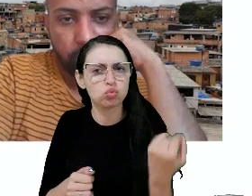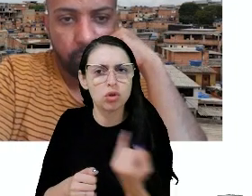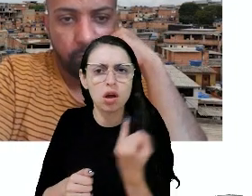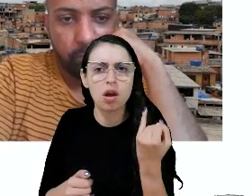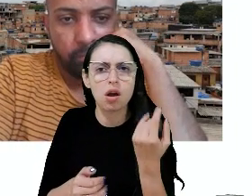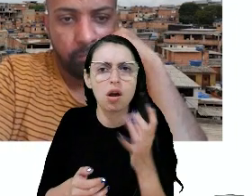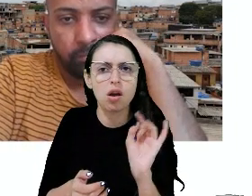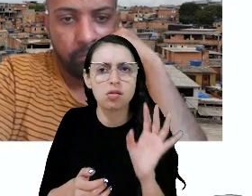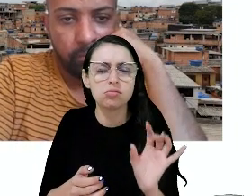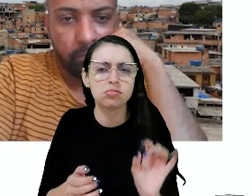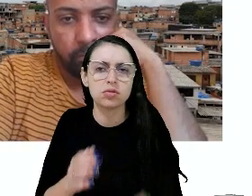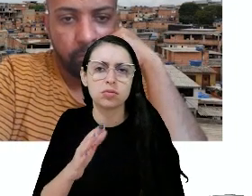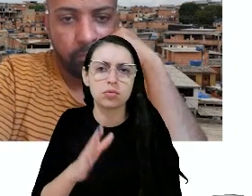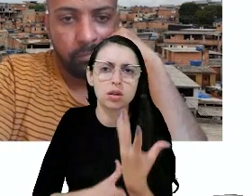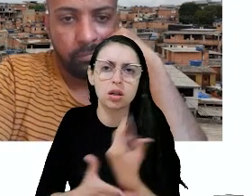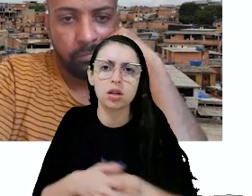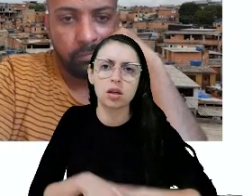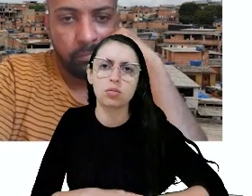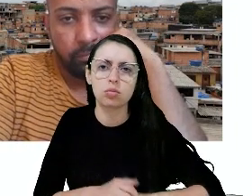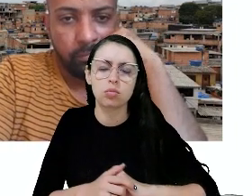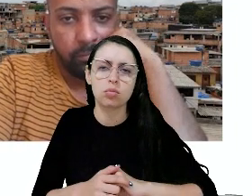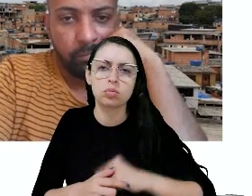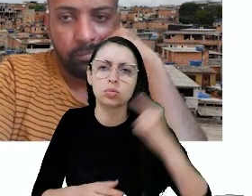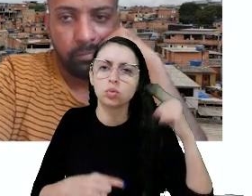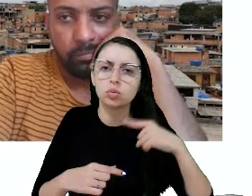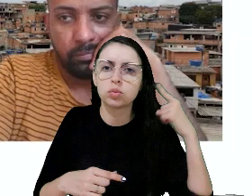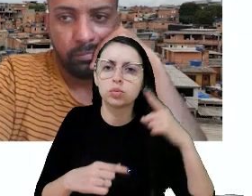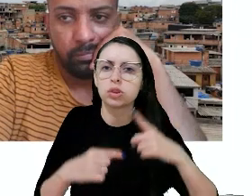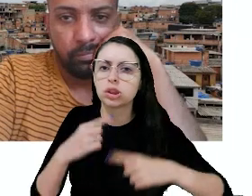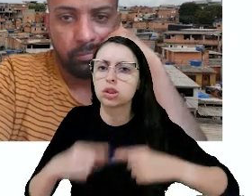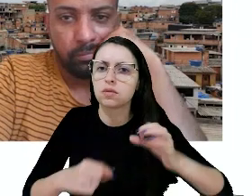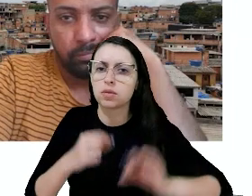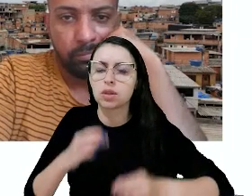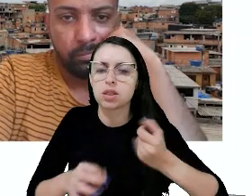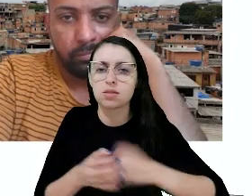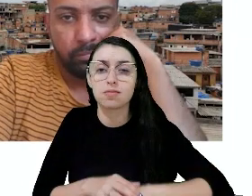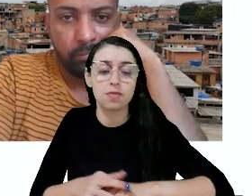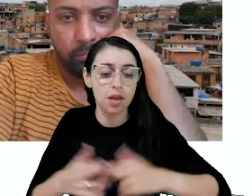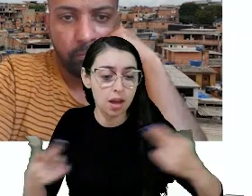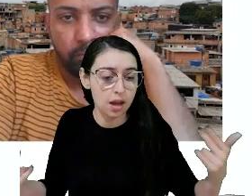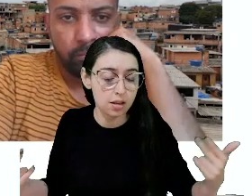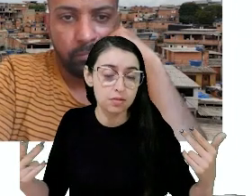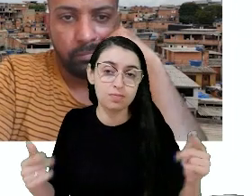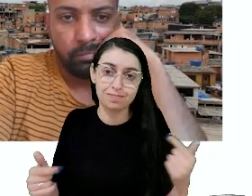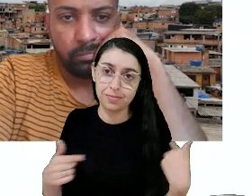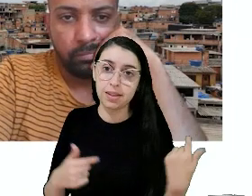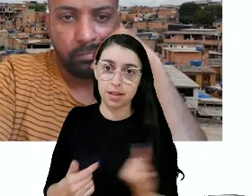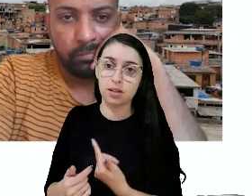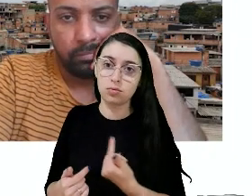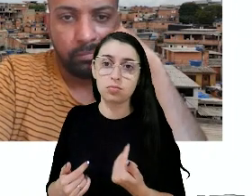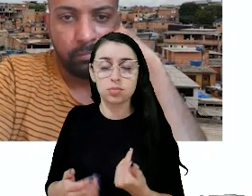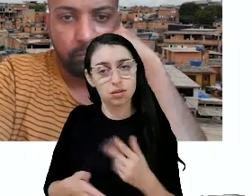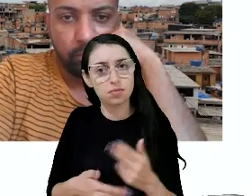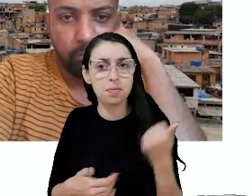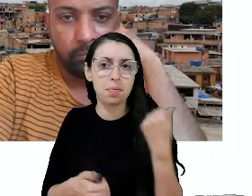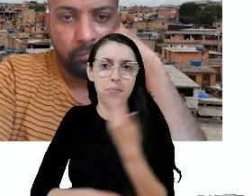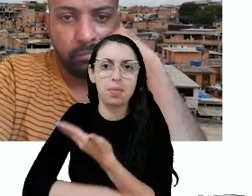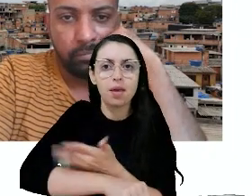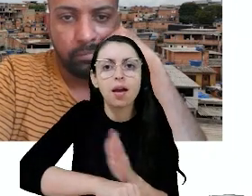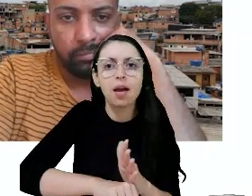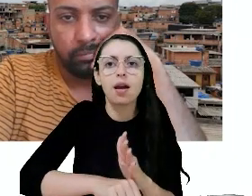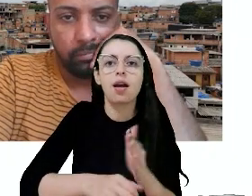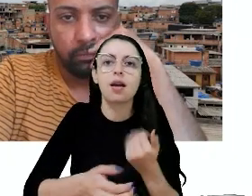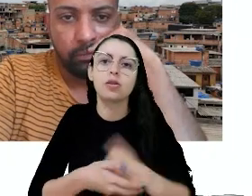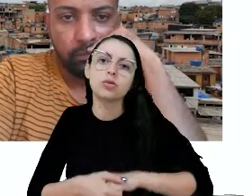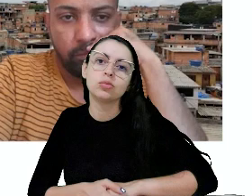que conseguiu fundar um escritório de advocacia com um viés de gênero. Então, eu trago aqui meus privilégios brancos,